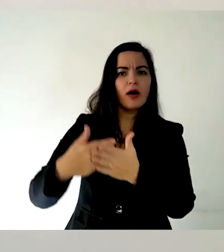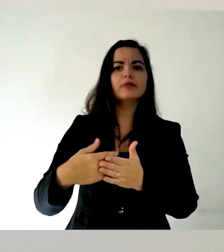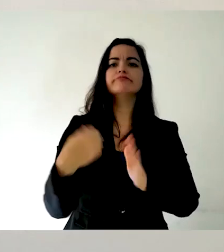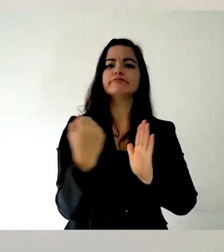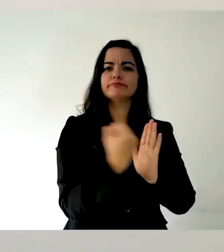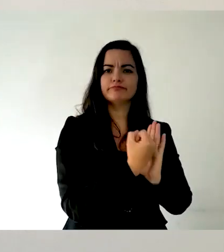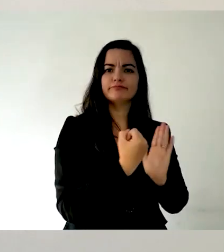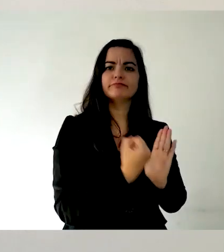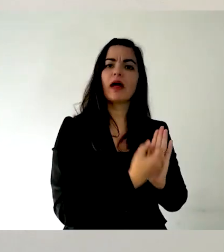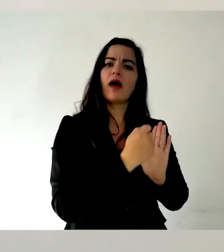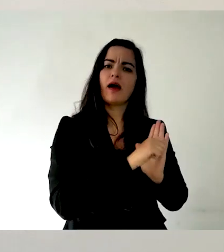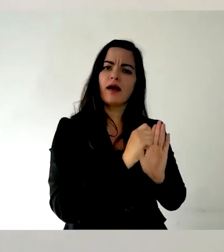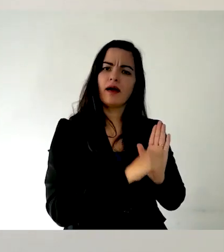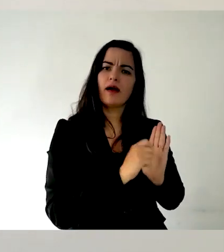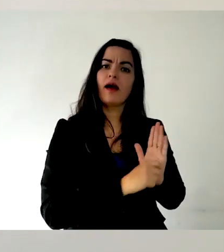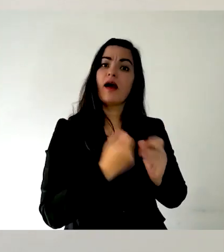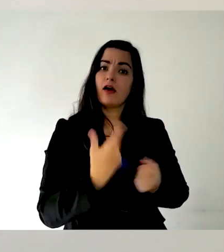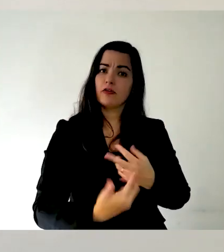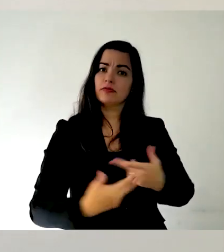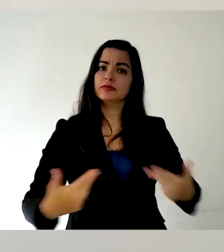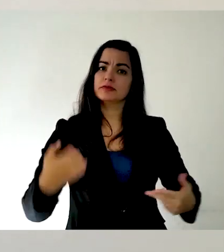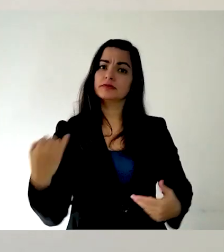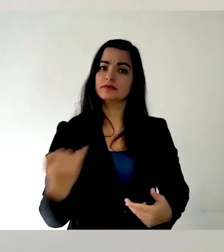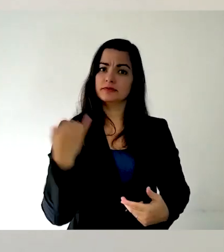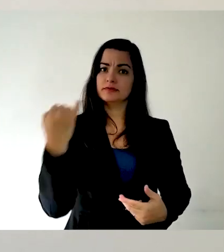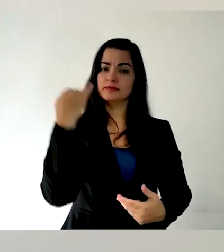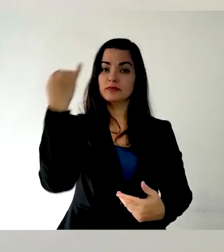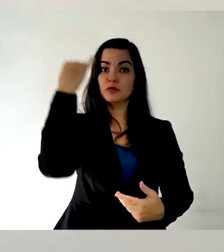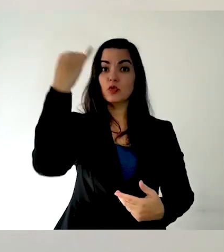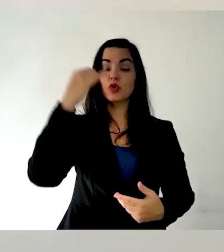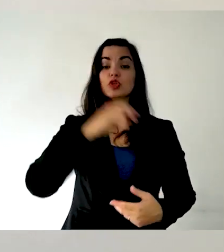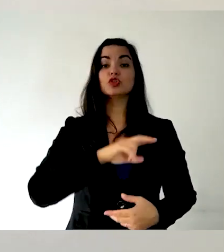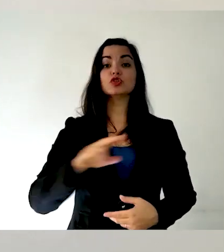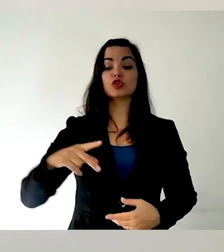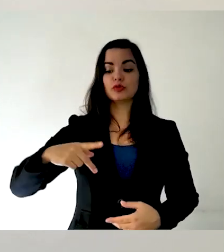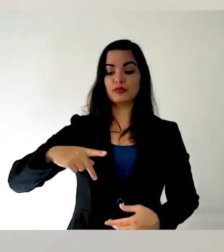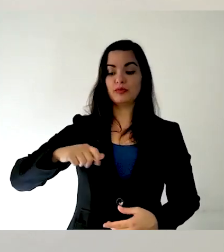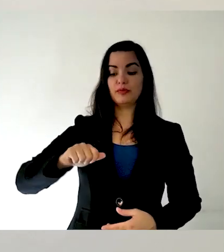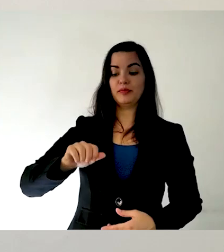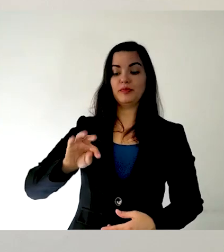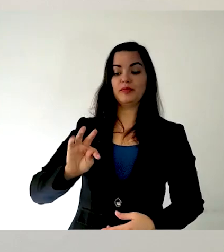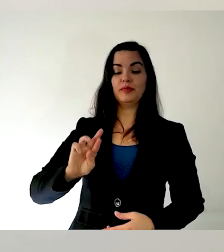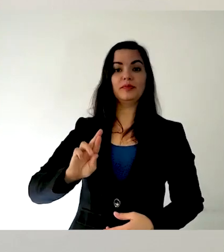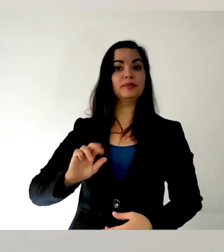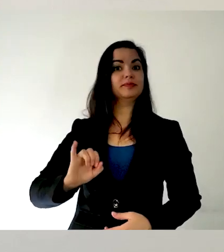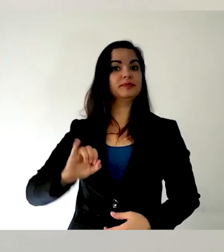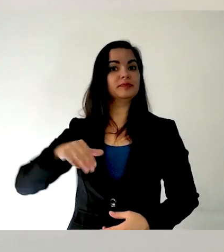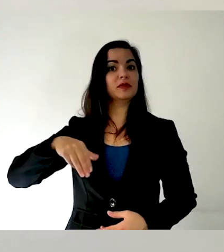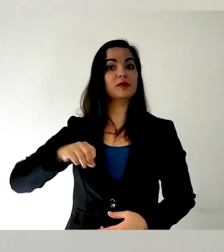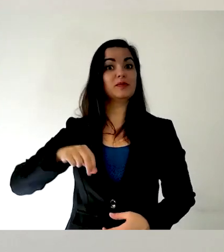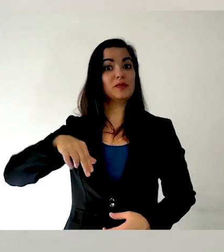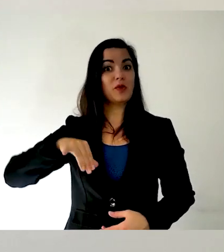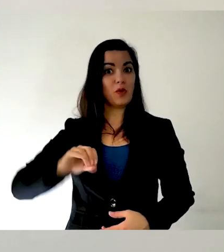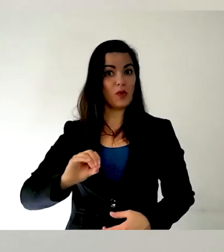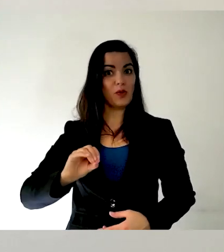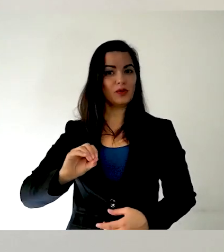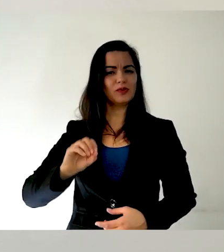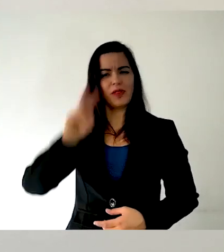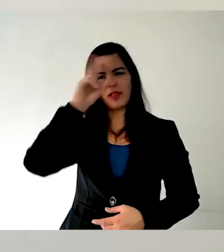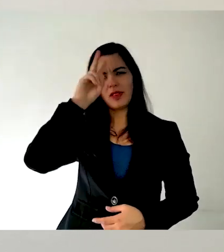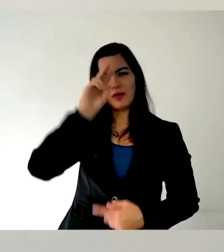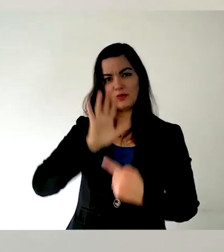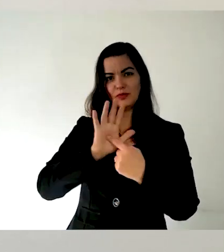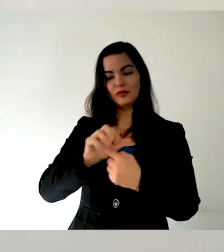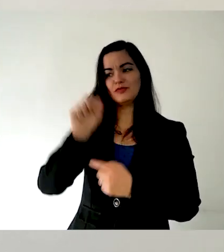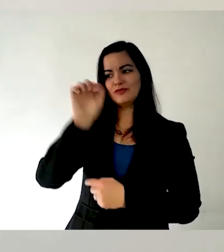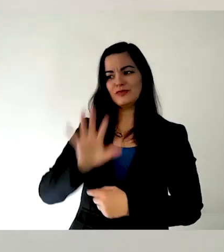nossa história algumas coisas consideradas patrimônio? Te mostrei algumas